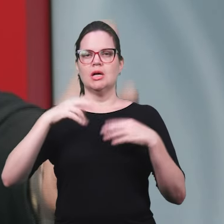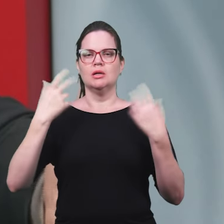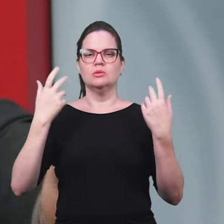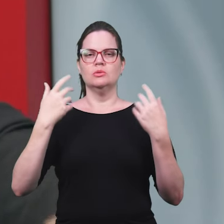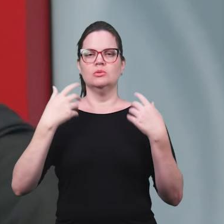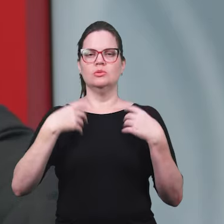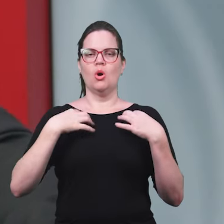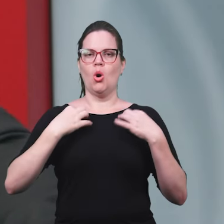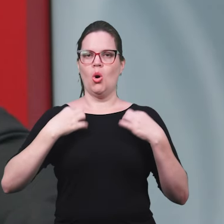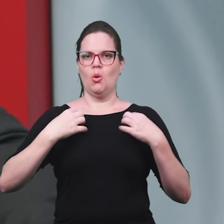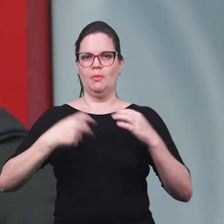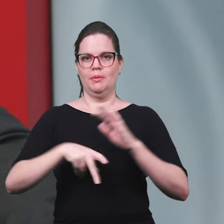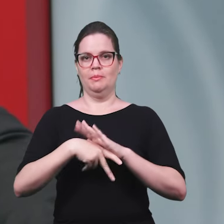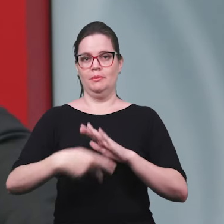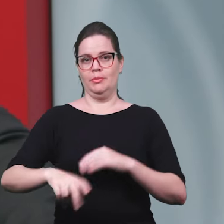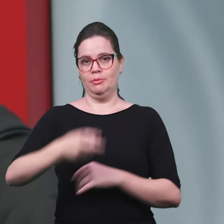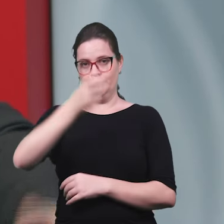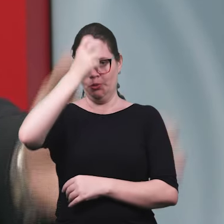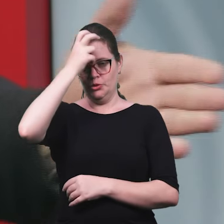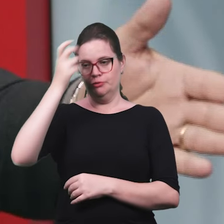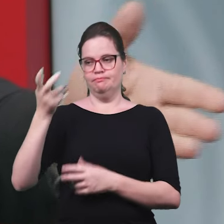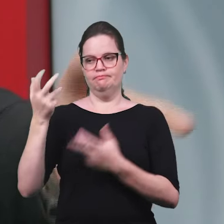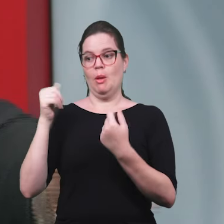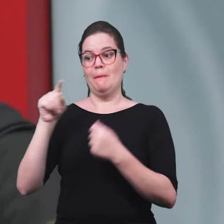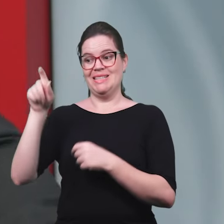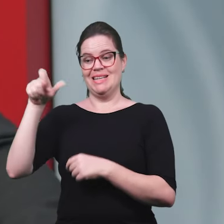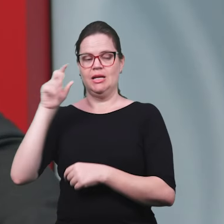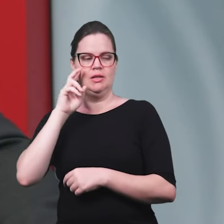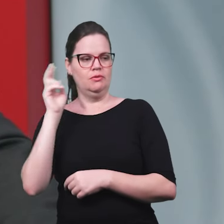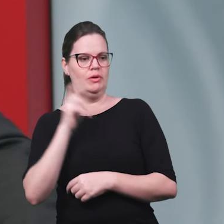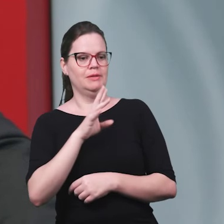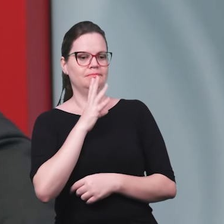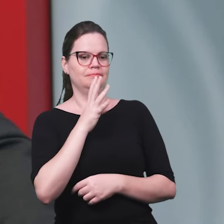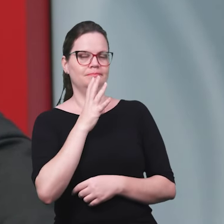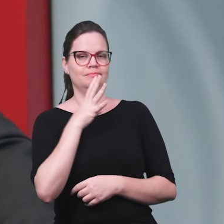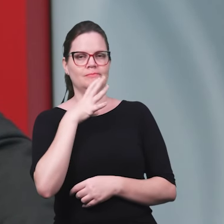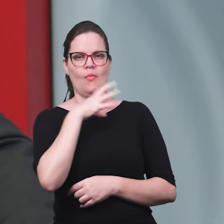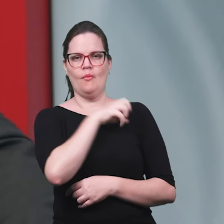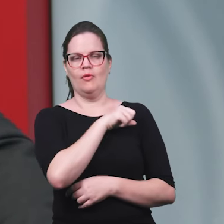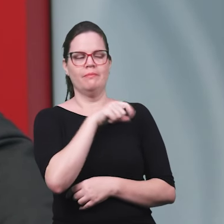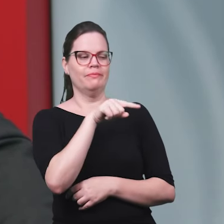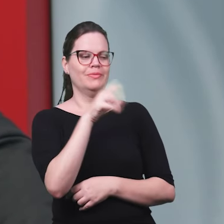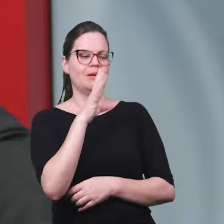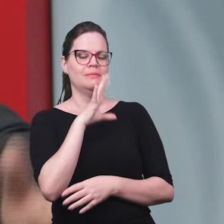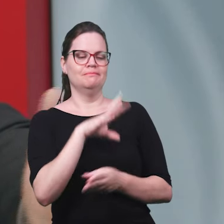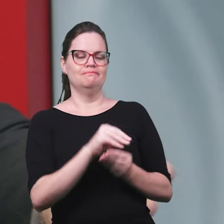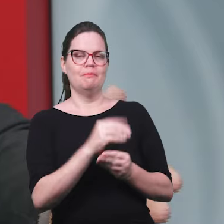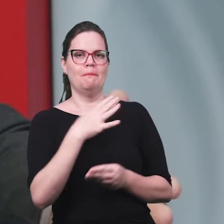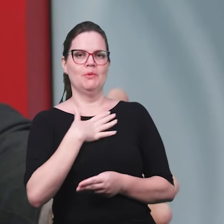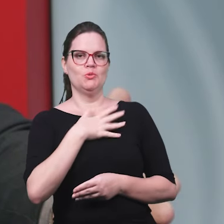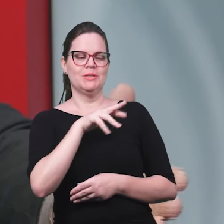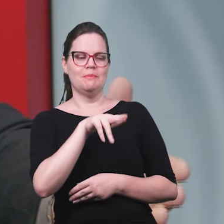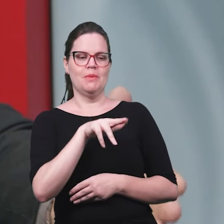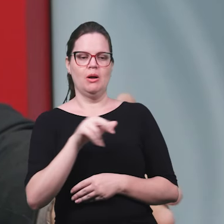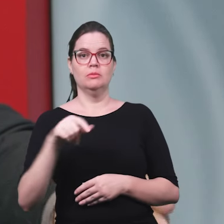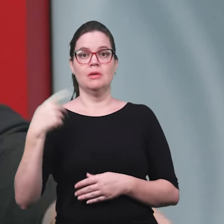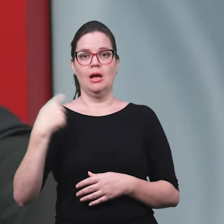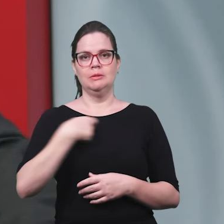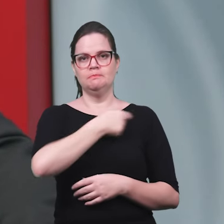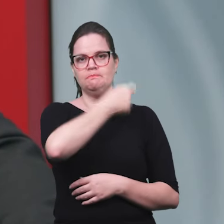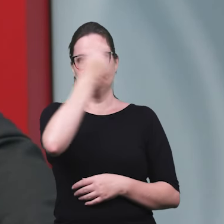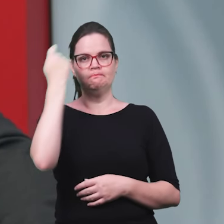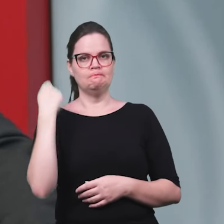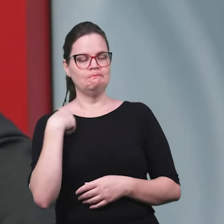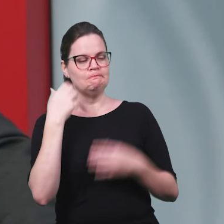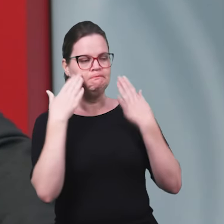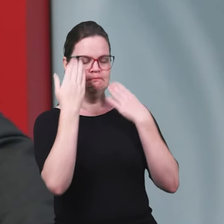aparamentado como governador. E ele reconhece os irmãos e ele se revela a eles e fala assim, olha,